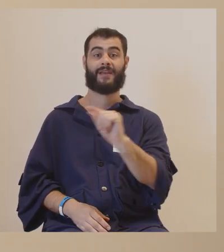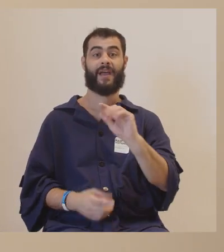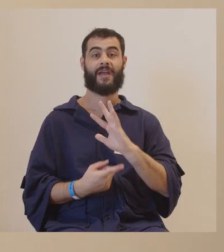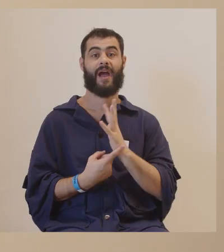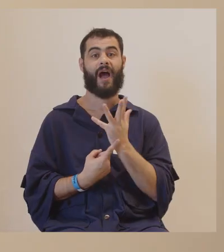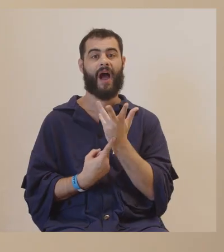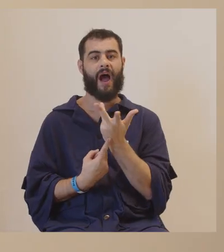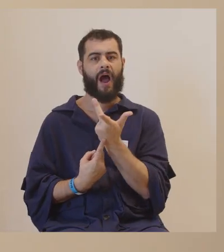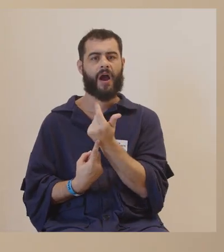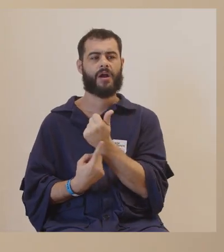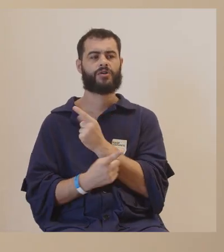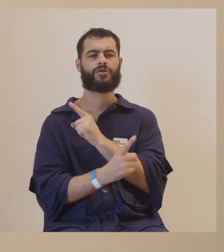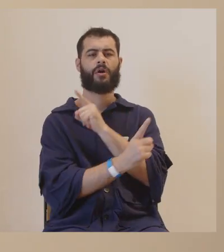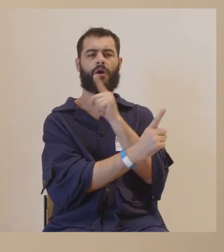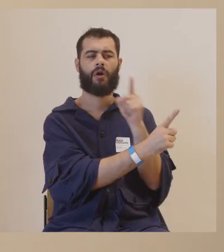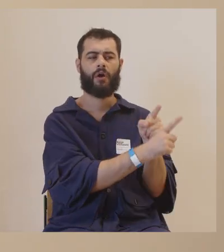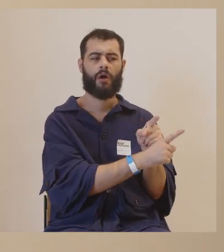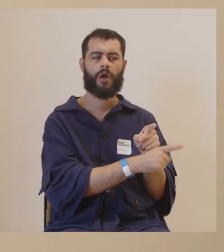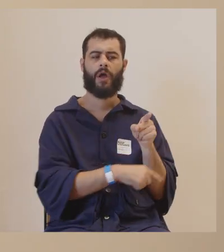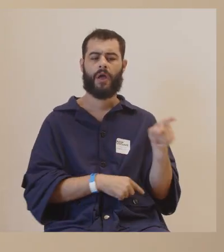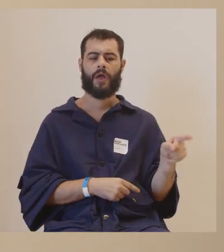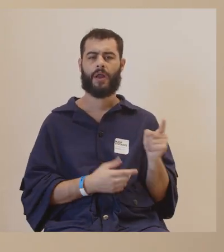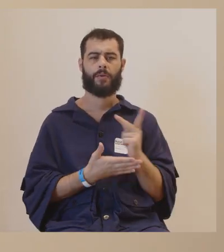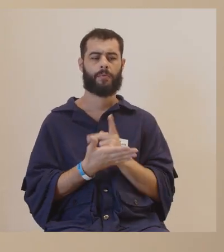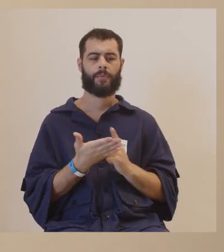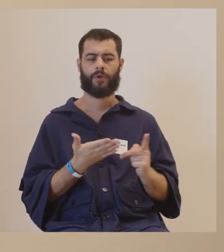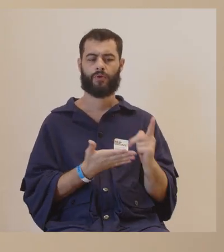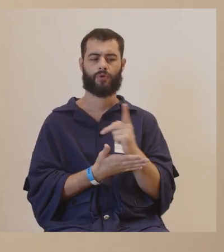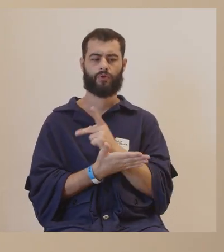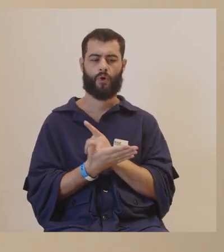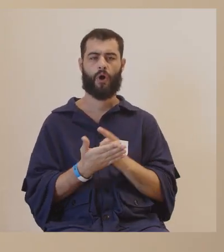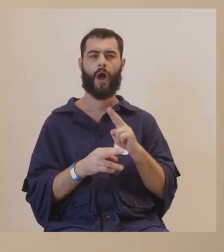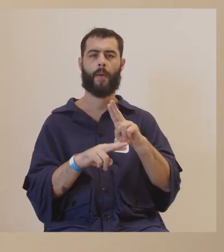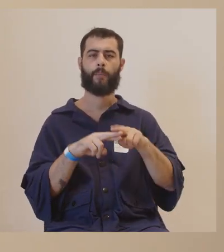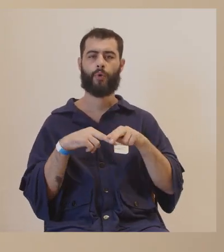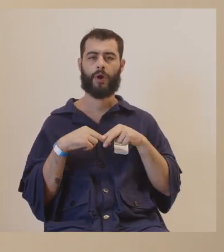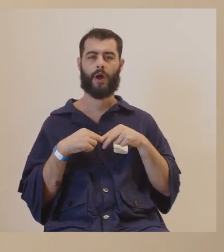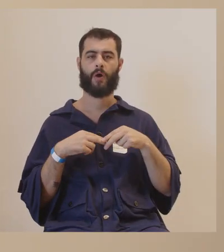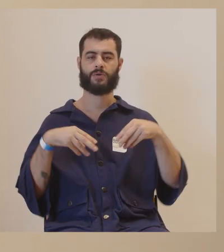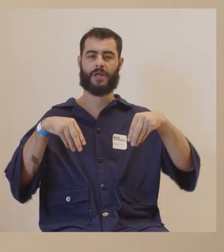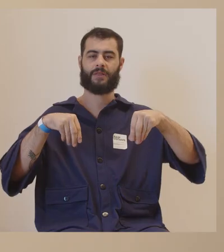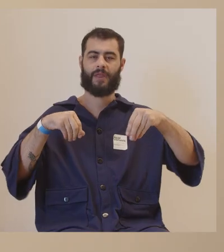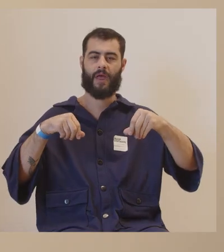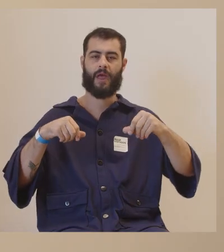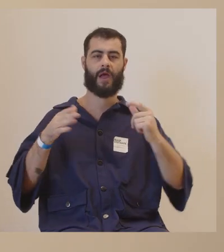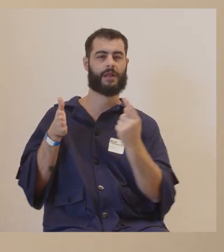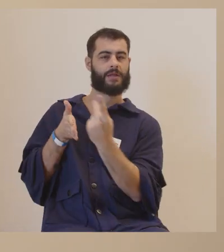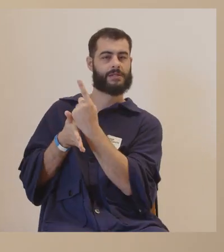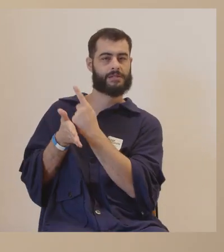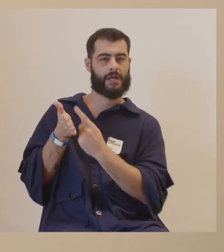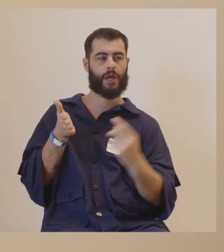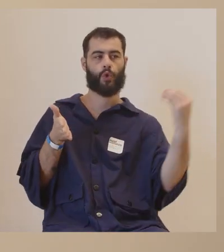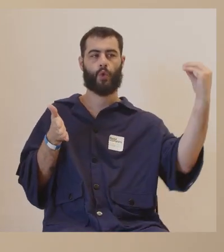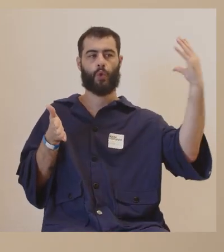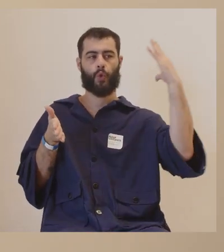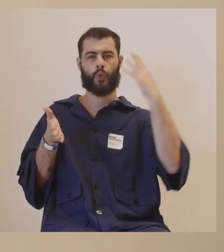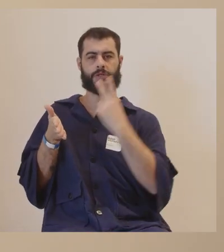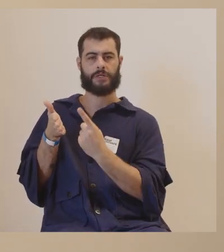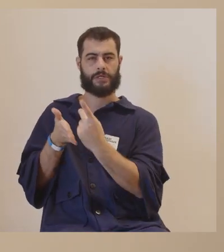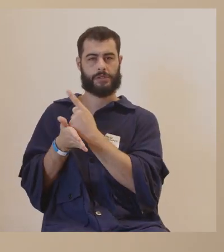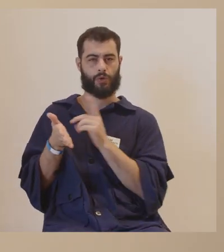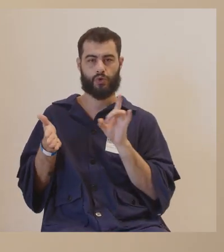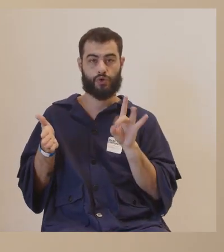que esses pintores eles não estão só interessados no efeito atmosférico e luminoso, né, eles estão, na verdade, fazendo uma espécie de quase